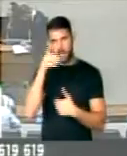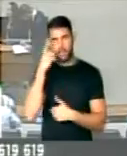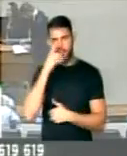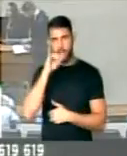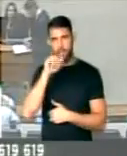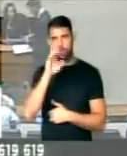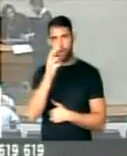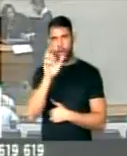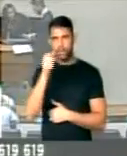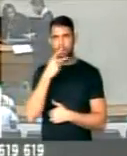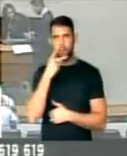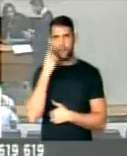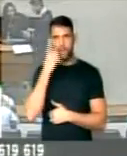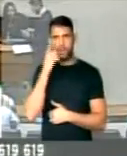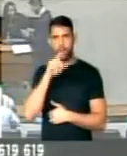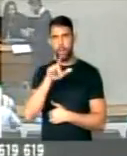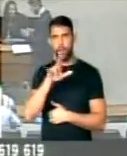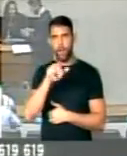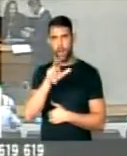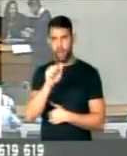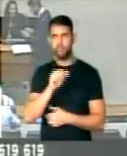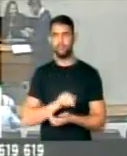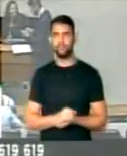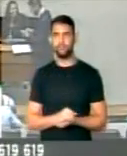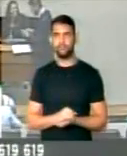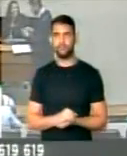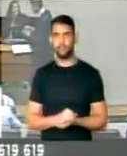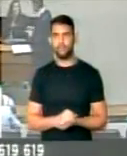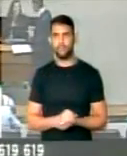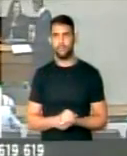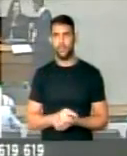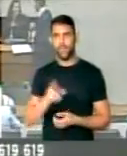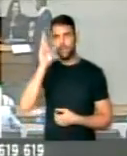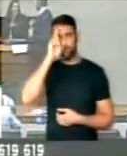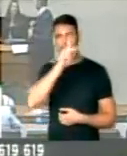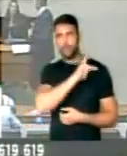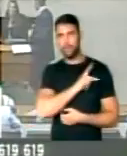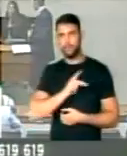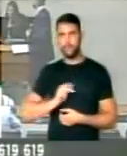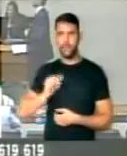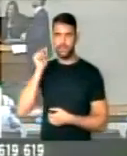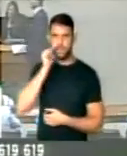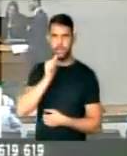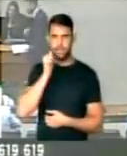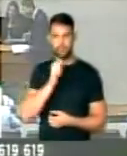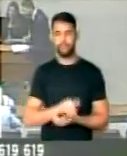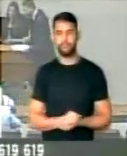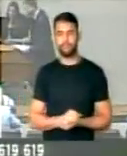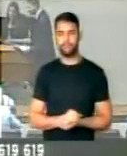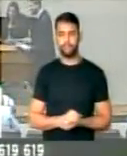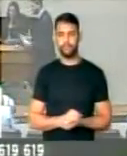Deputado Hildo Rocha, com a palavra a deputada Luana. Senhora presidente,